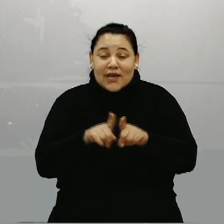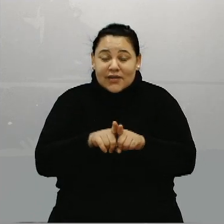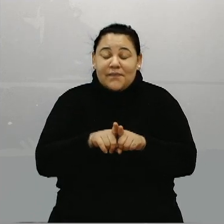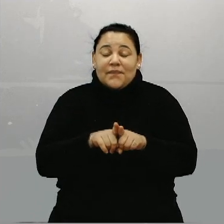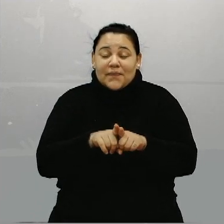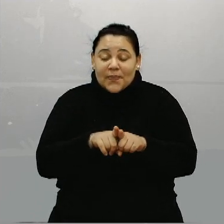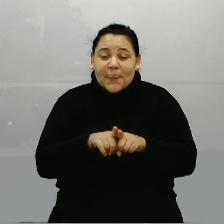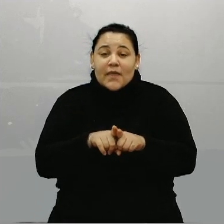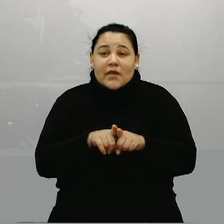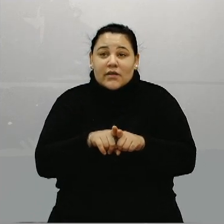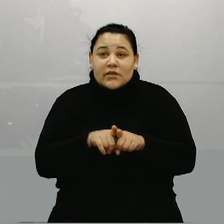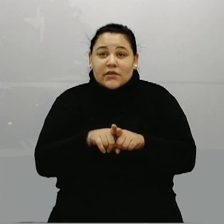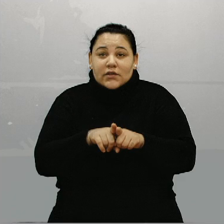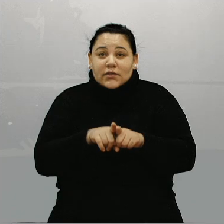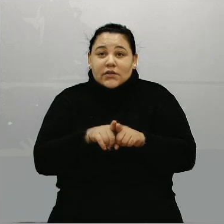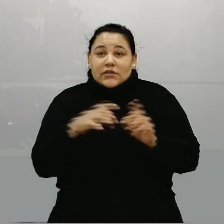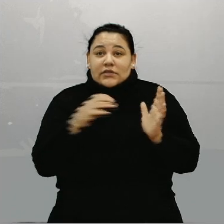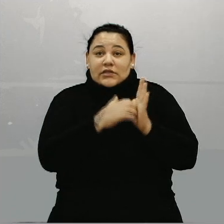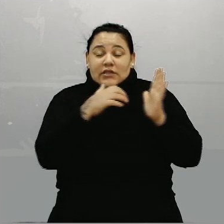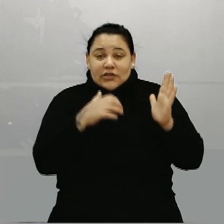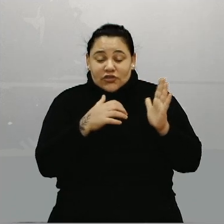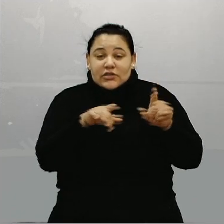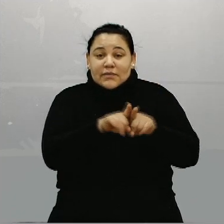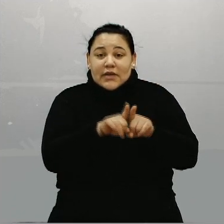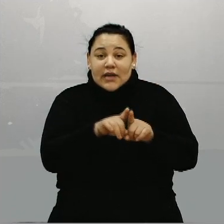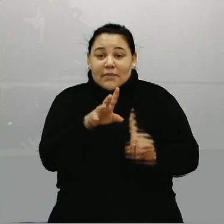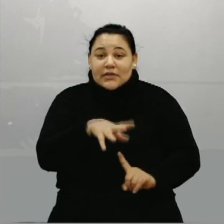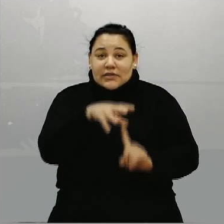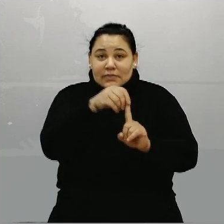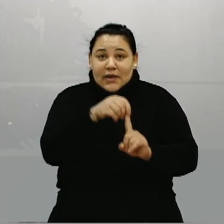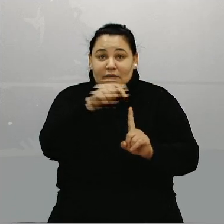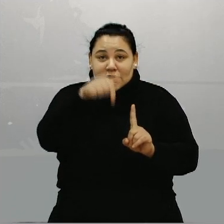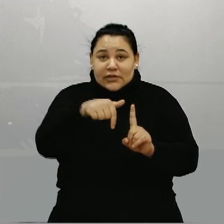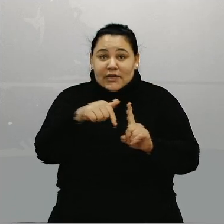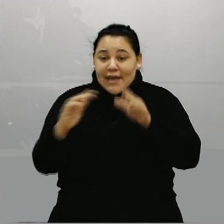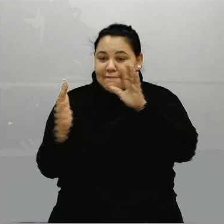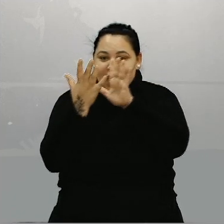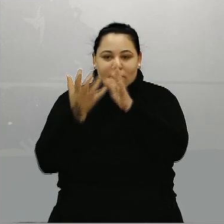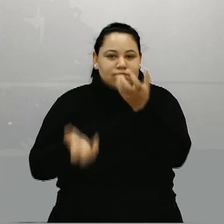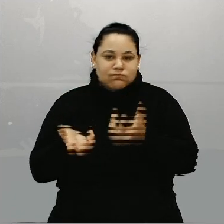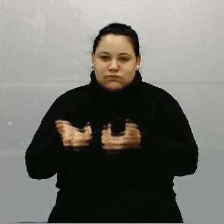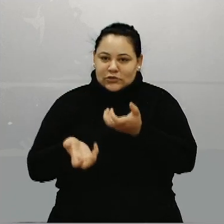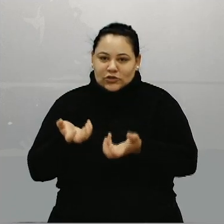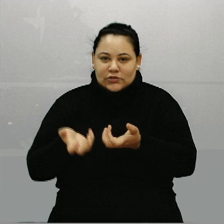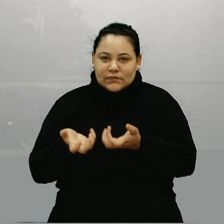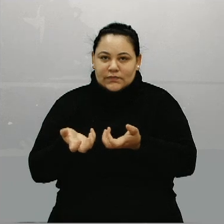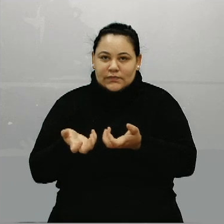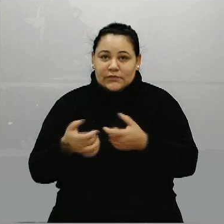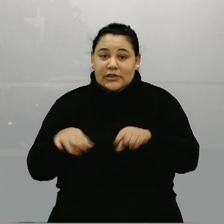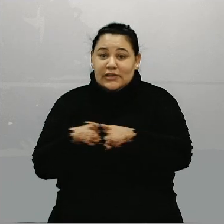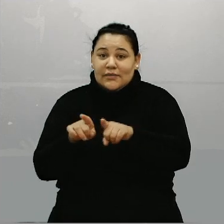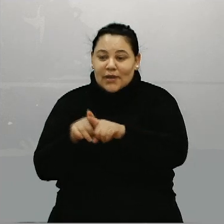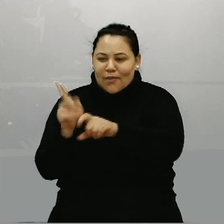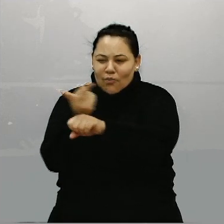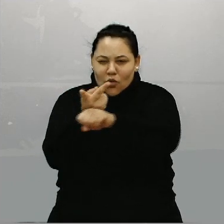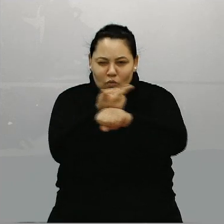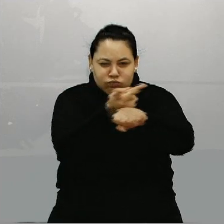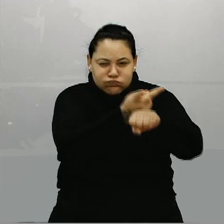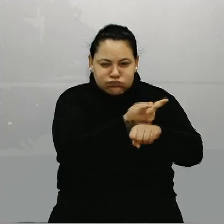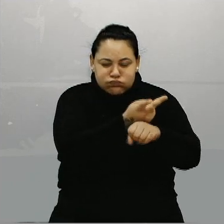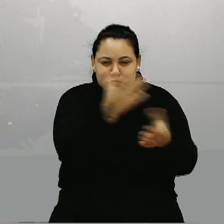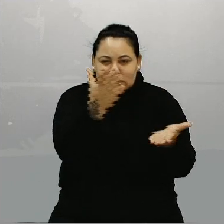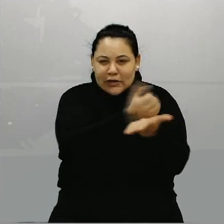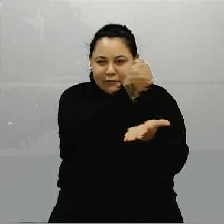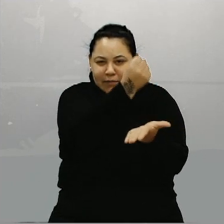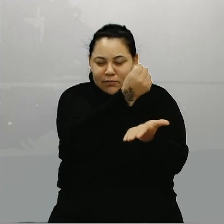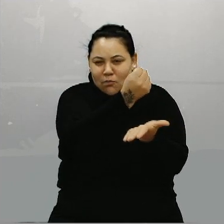ditas, né? Onde nós temos a principal ocorrência em Caxias do Sul é o combate ao incêndio. seguido das buscas e salvamentos, onde estão os